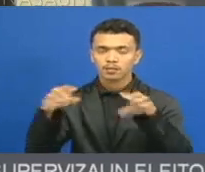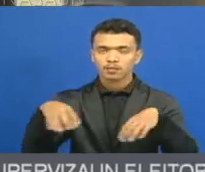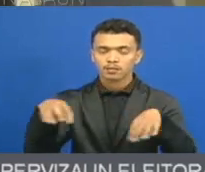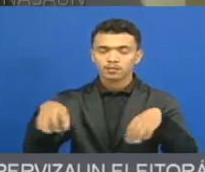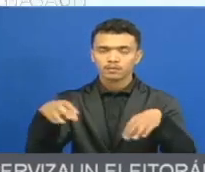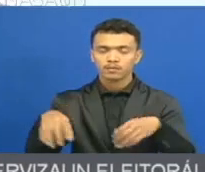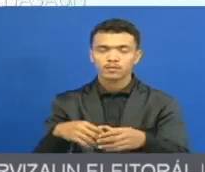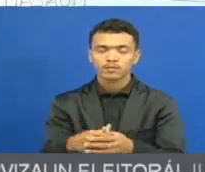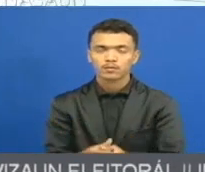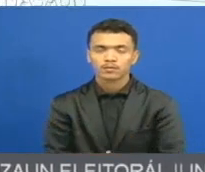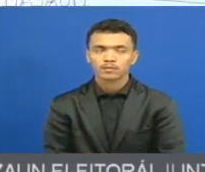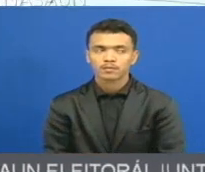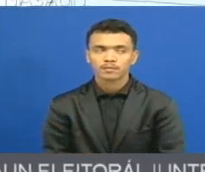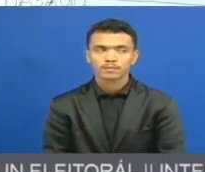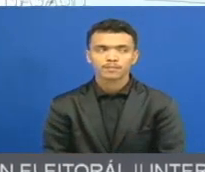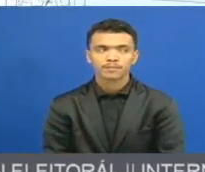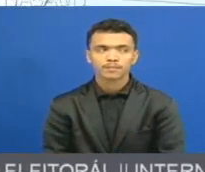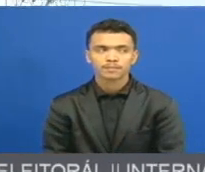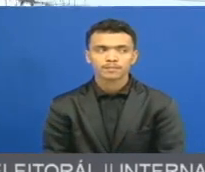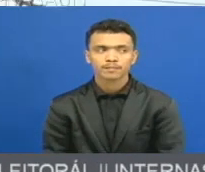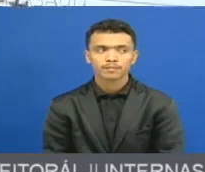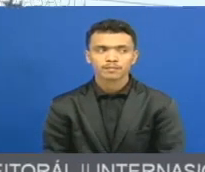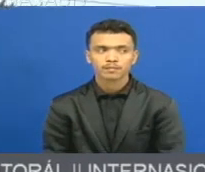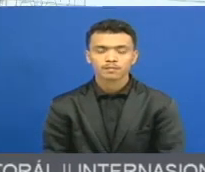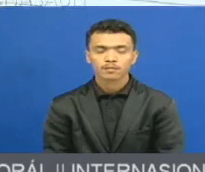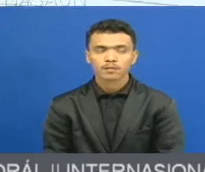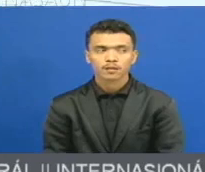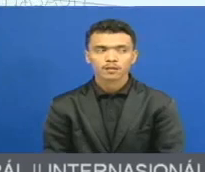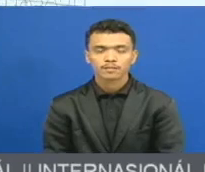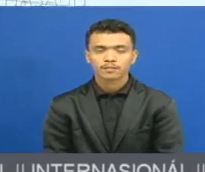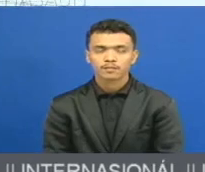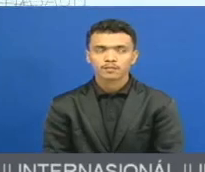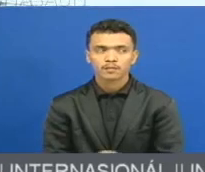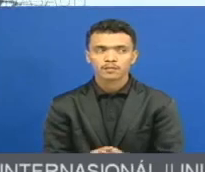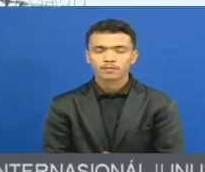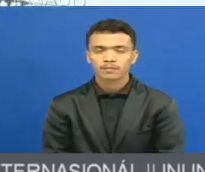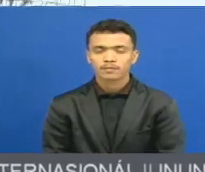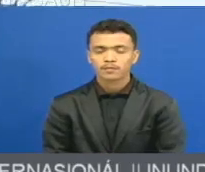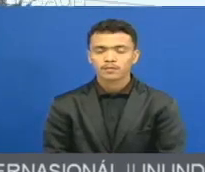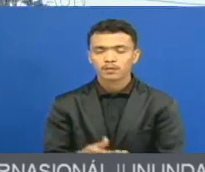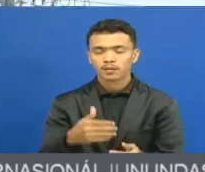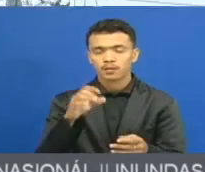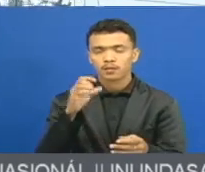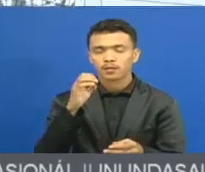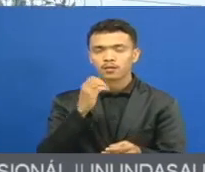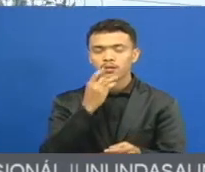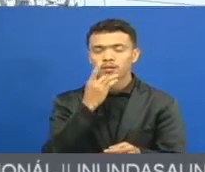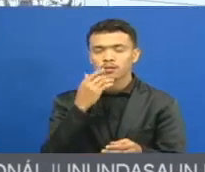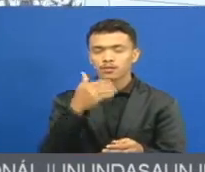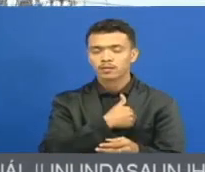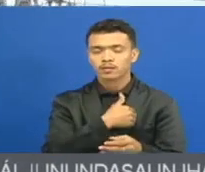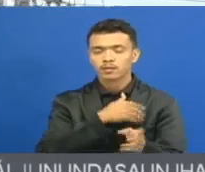profissional, se é de TLP. Tuirnia, mais que instalação linha elétrica, se dá cobre roto para território nacional. Mas bem, eu fui em